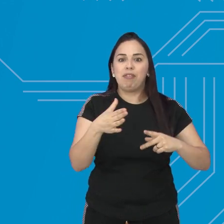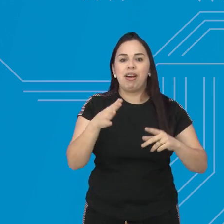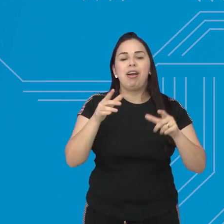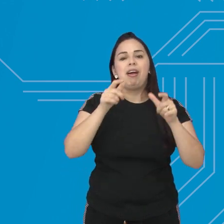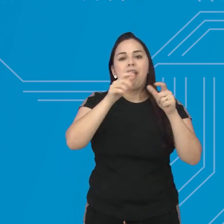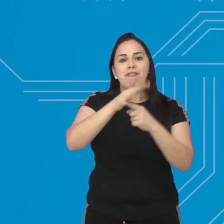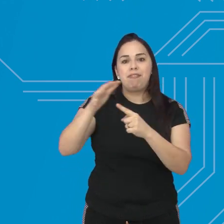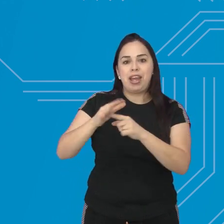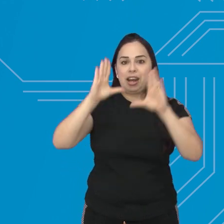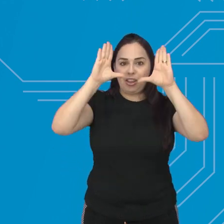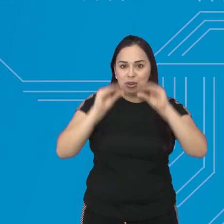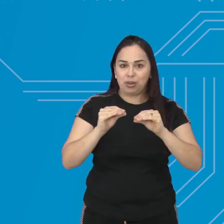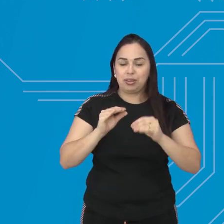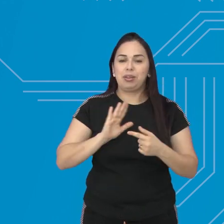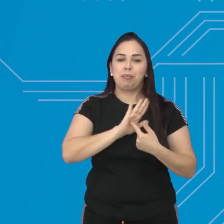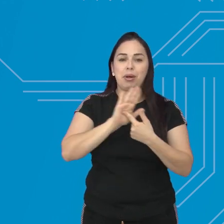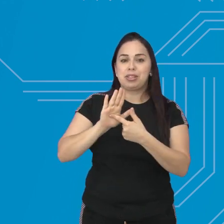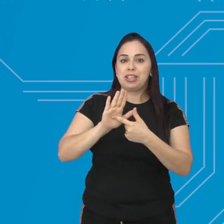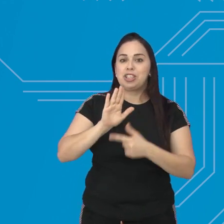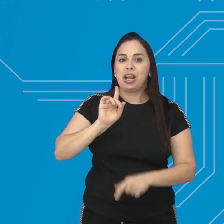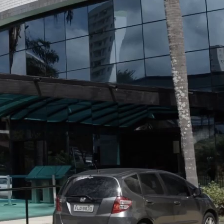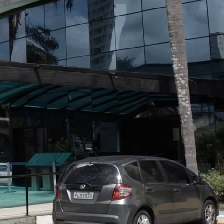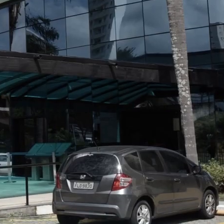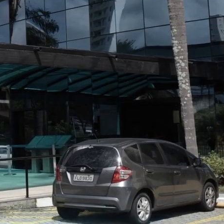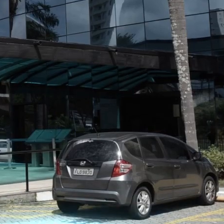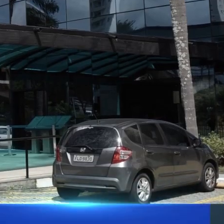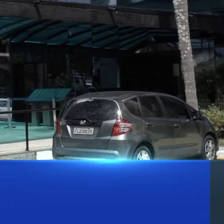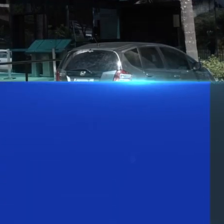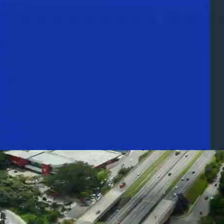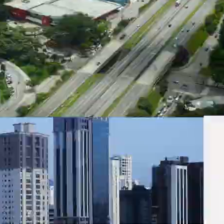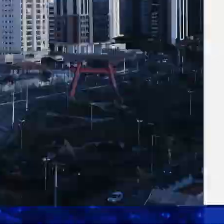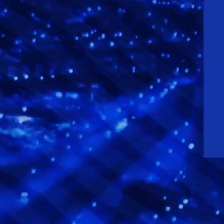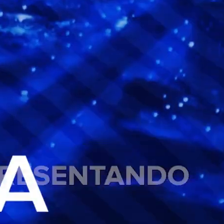Os detalhes a gente te mostra já já.